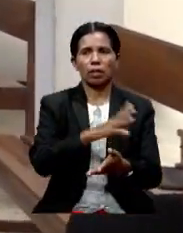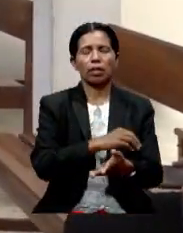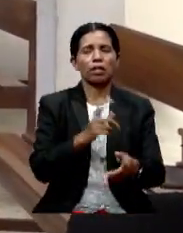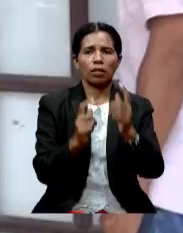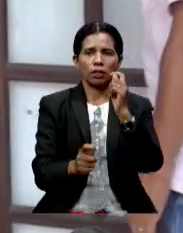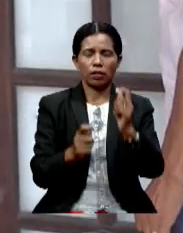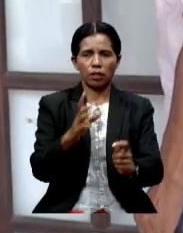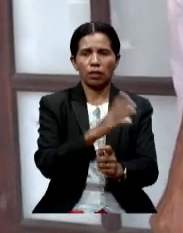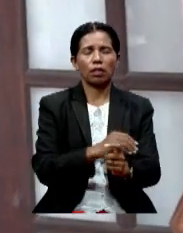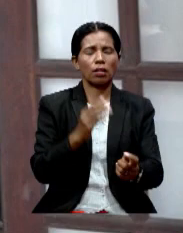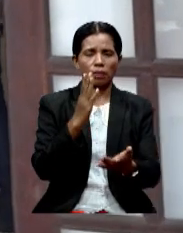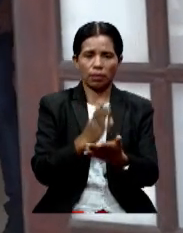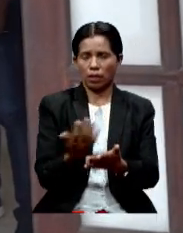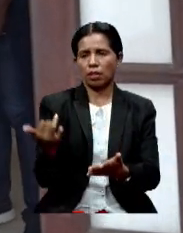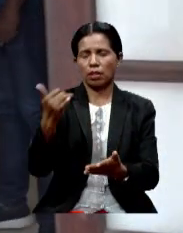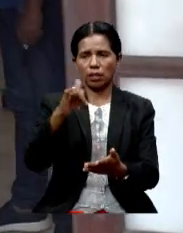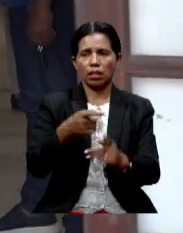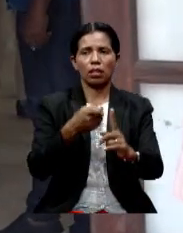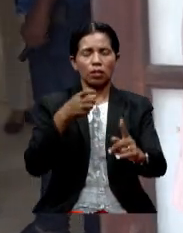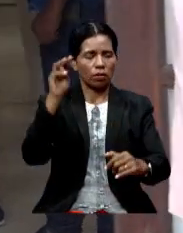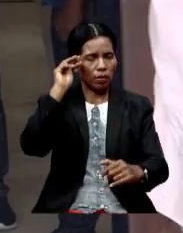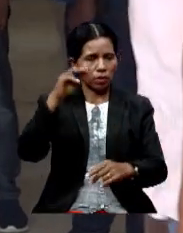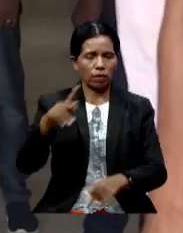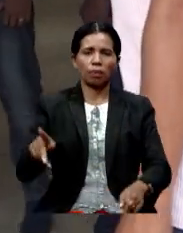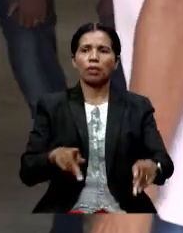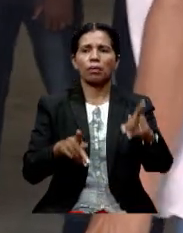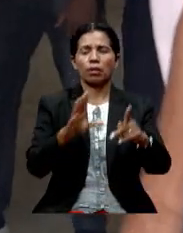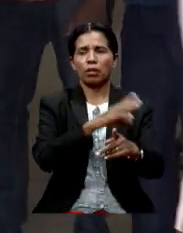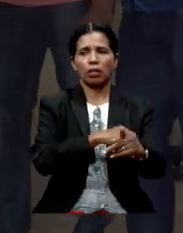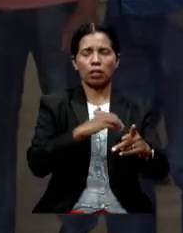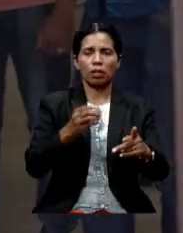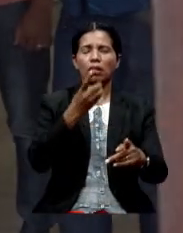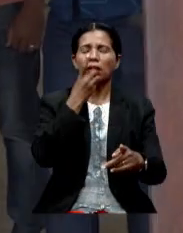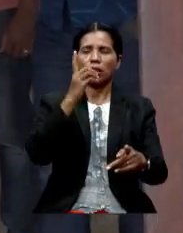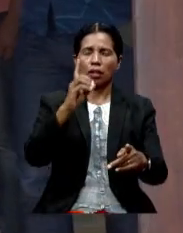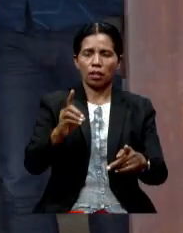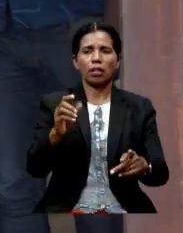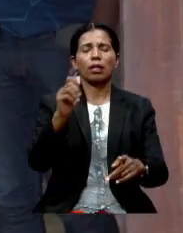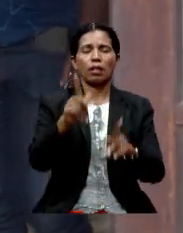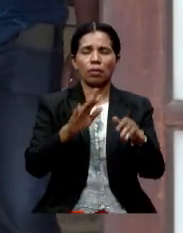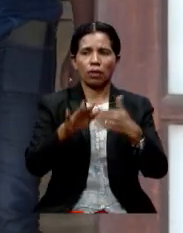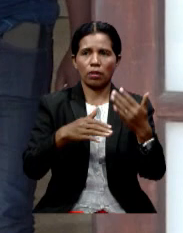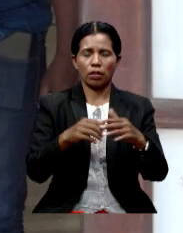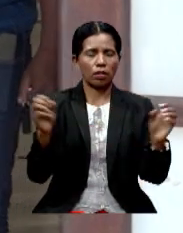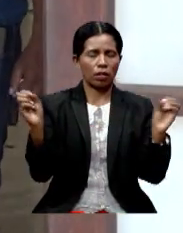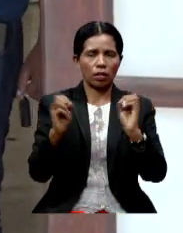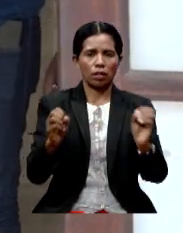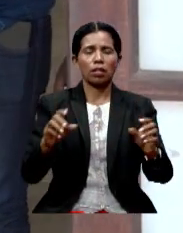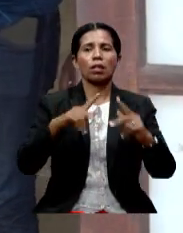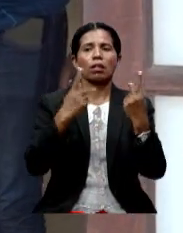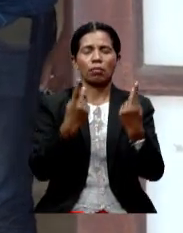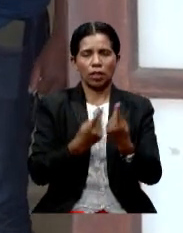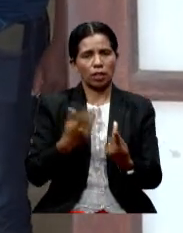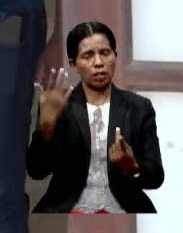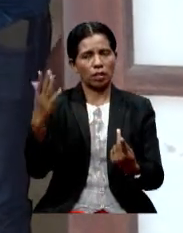tribunal absolve sira russe acusação Ministério Público, no mos declara arguido sira la sócio e a companhia